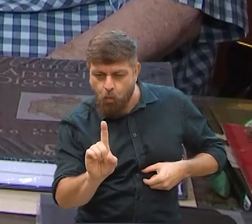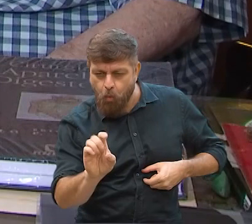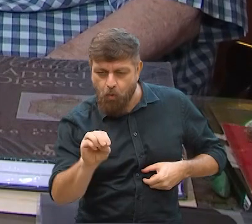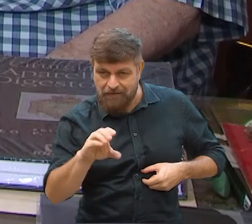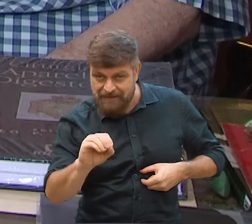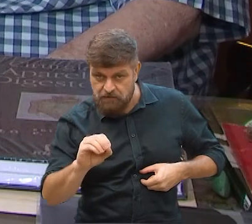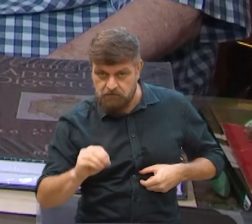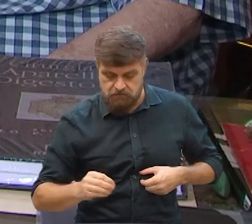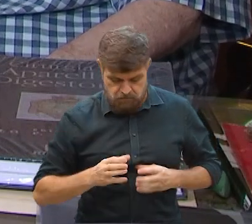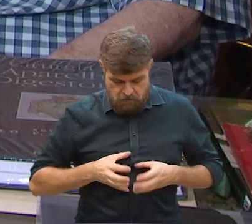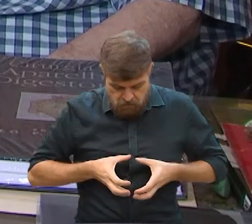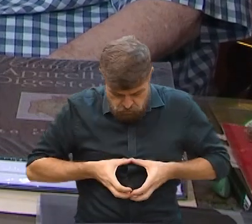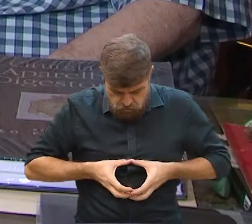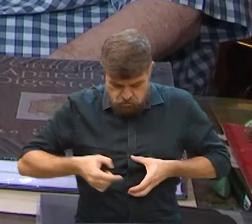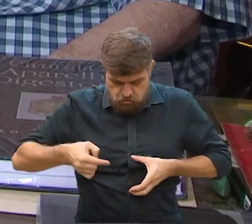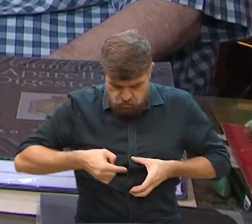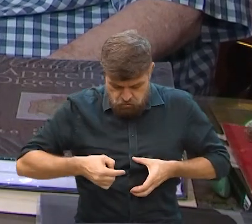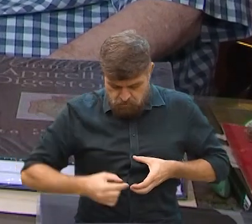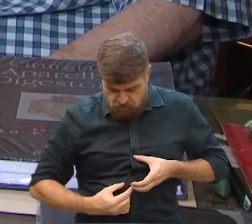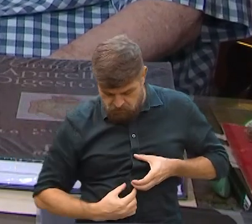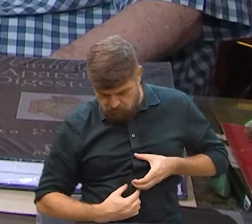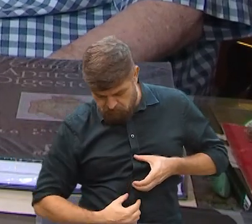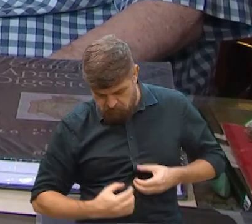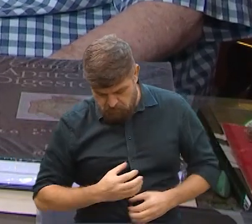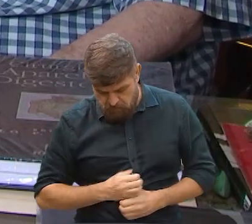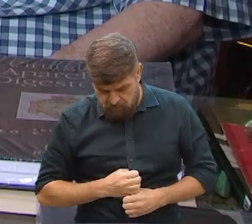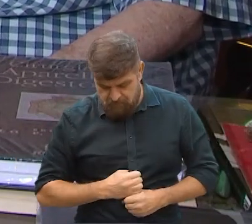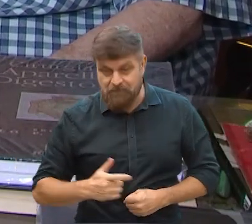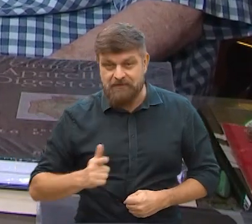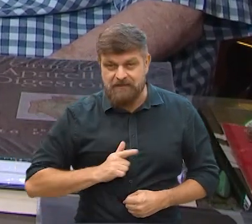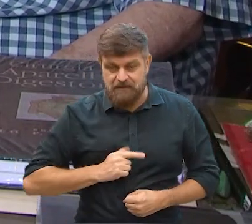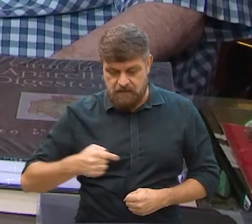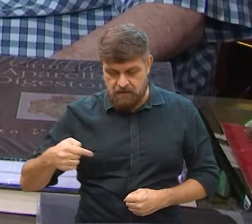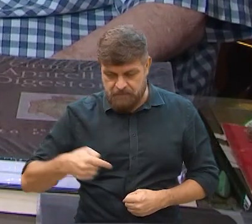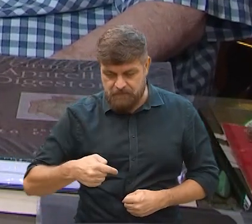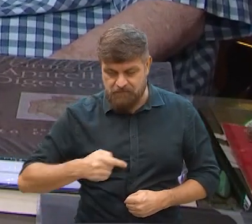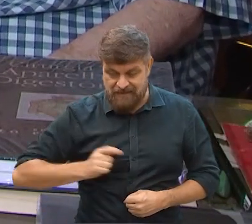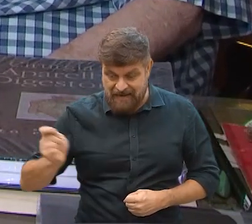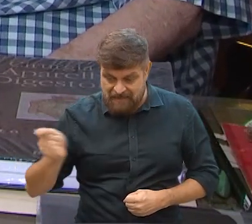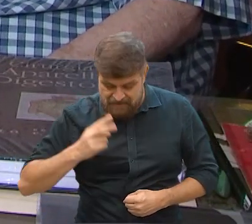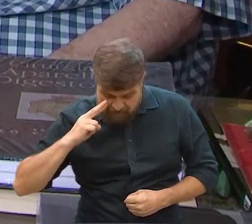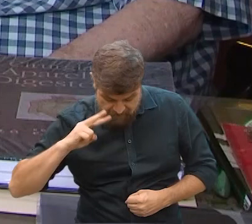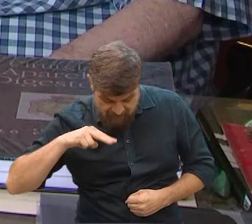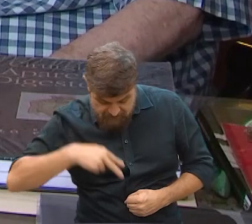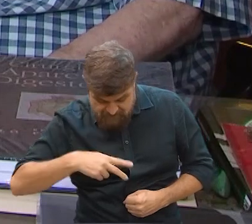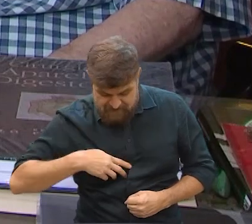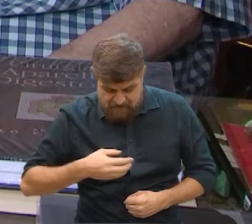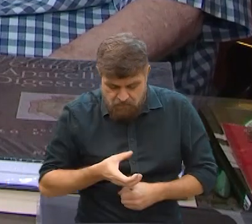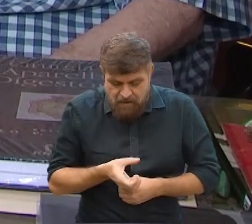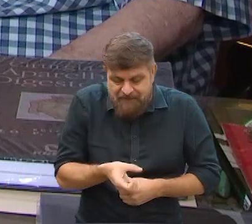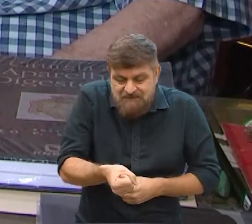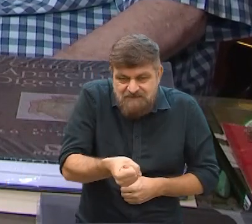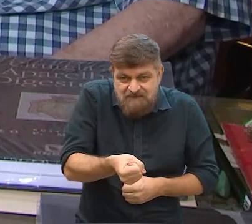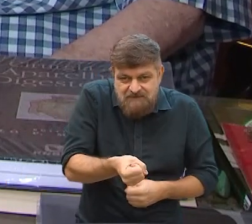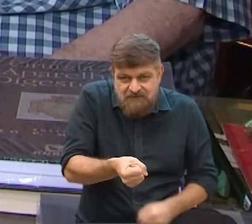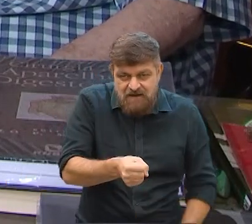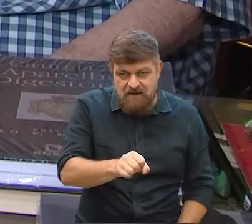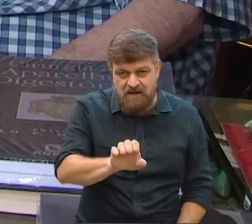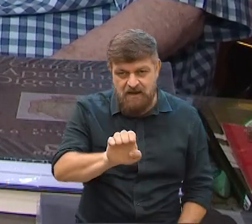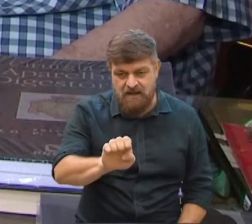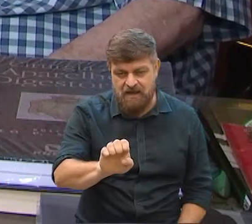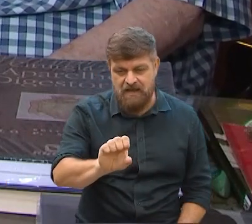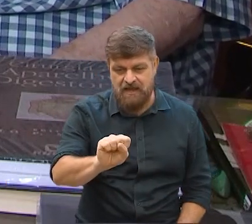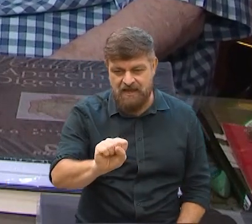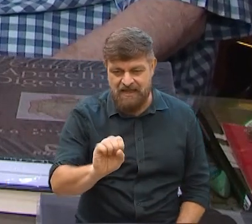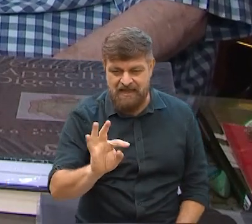duodeno, existe aí sim um esfíncter anatômico. Aí é possível visualizar... Esse esfíncter.